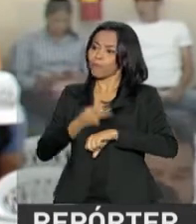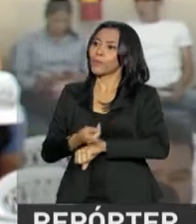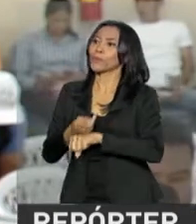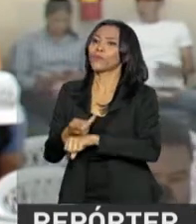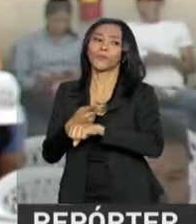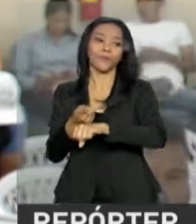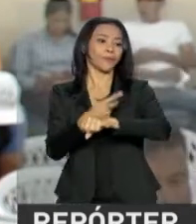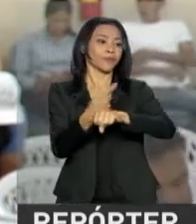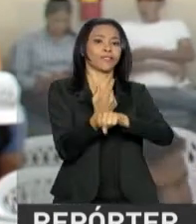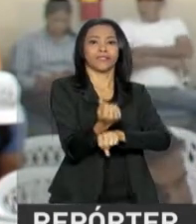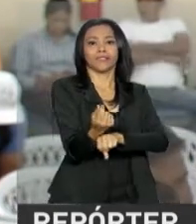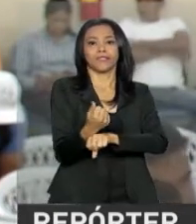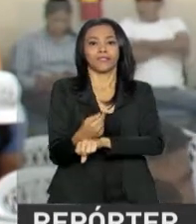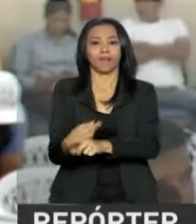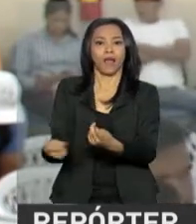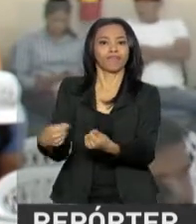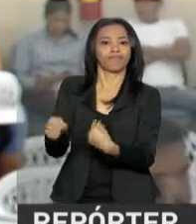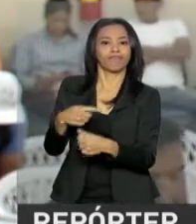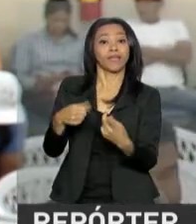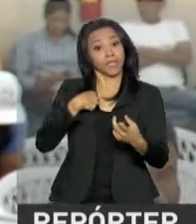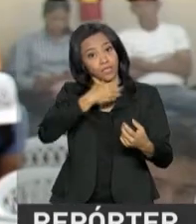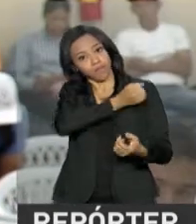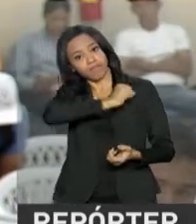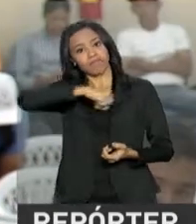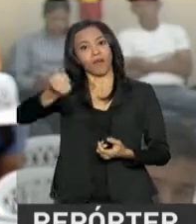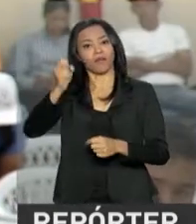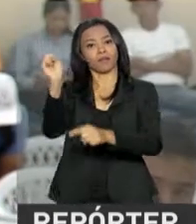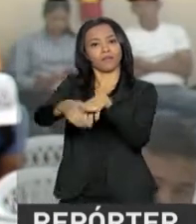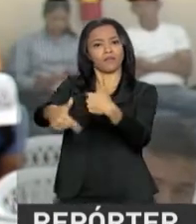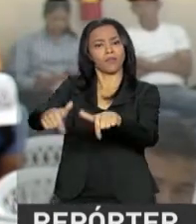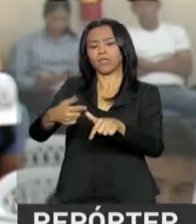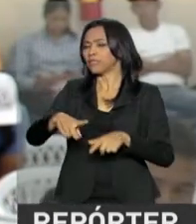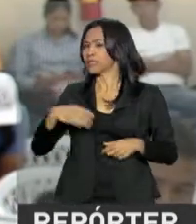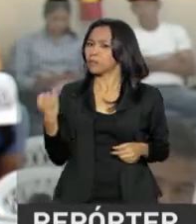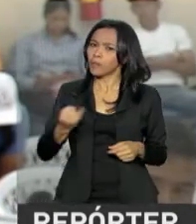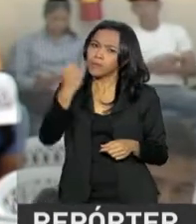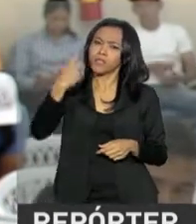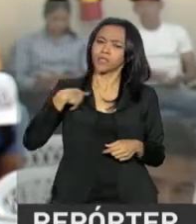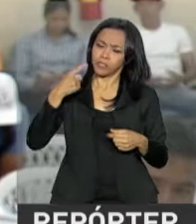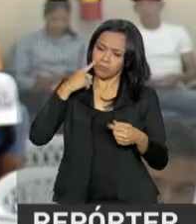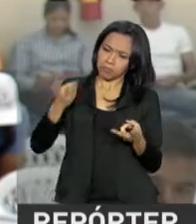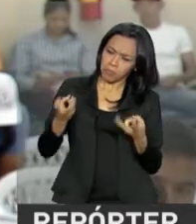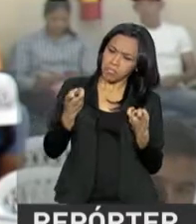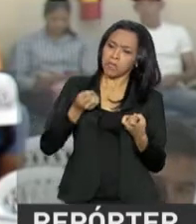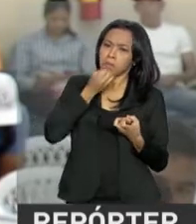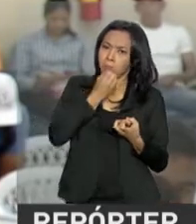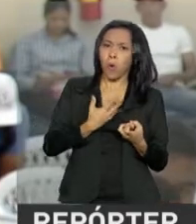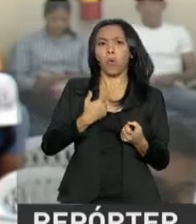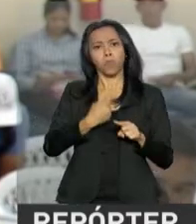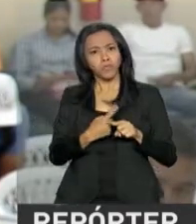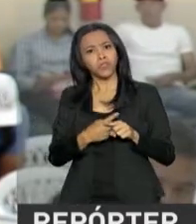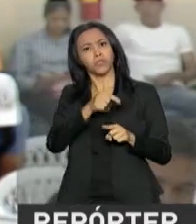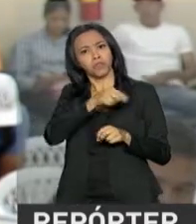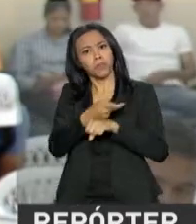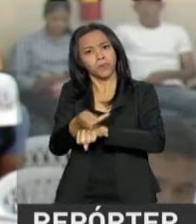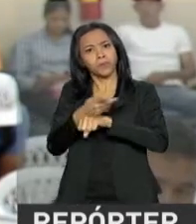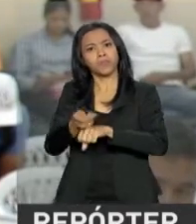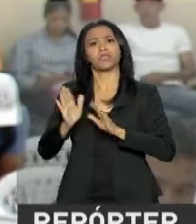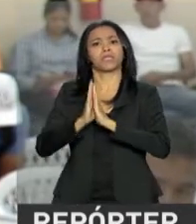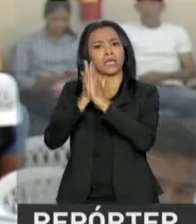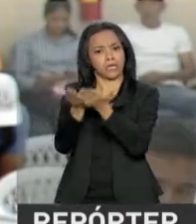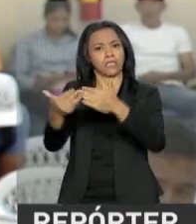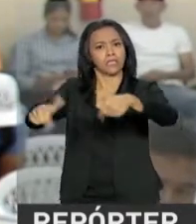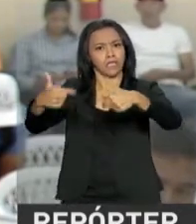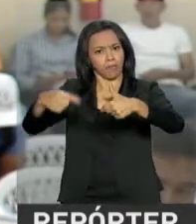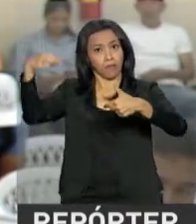ea inserção no mercado de trabalho é fundamental então a gente veio de maneira muito positiva essa busca pela carteira de trabalho como